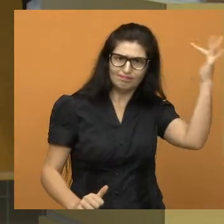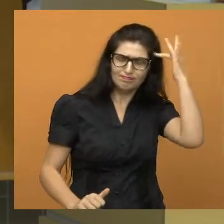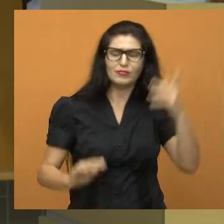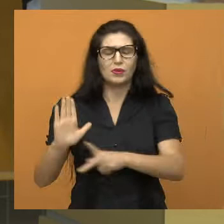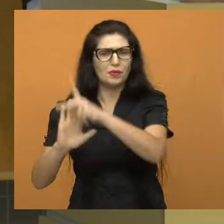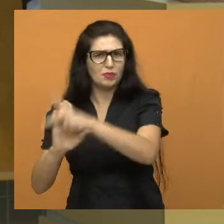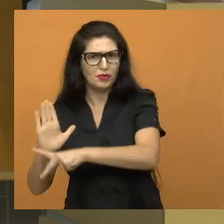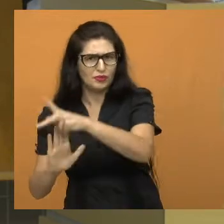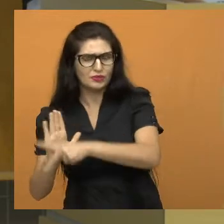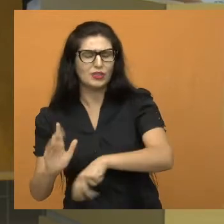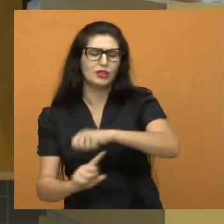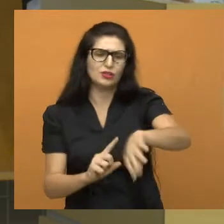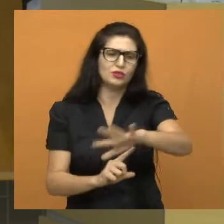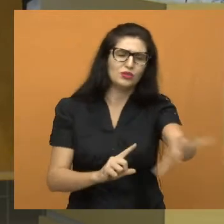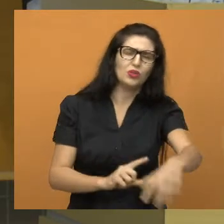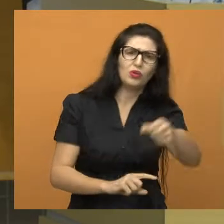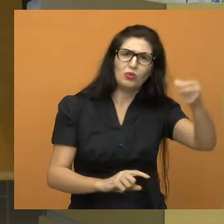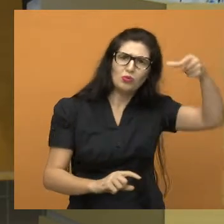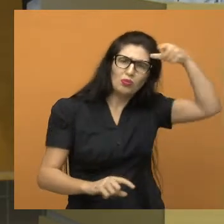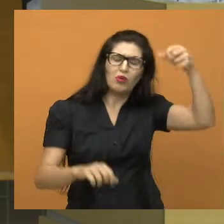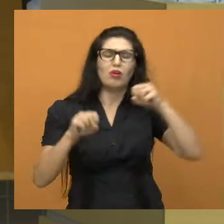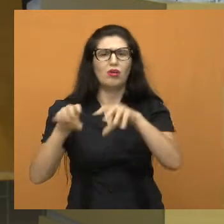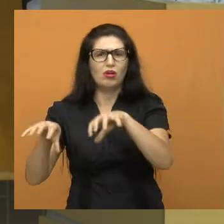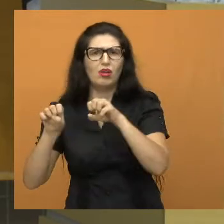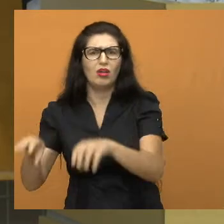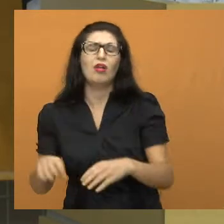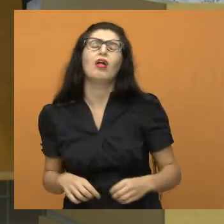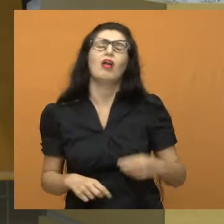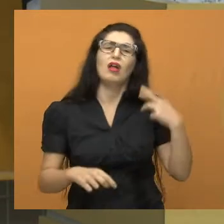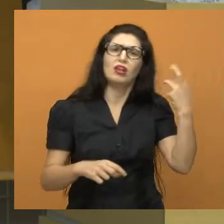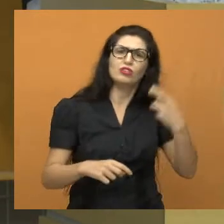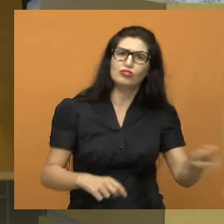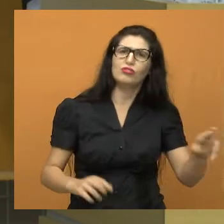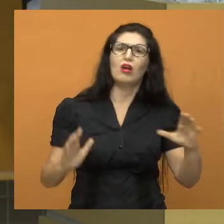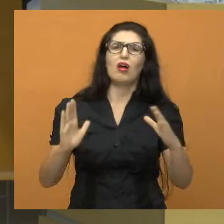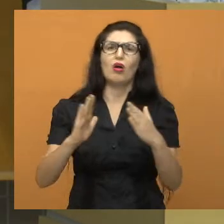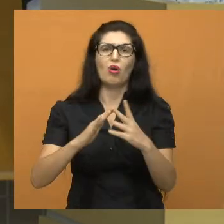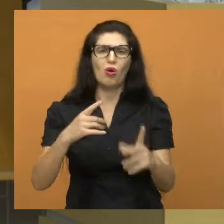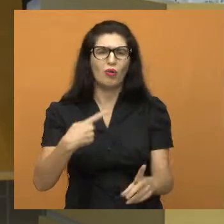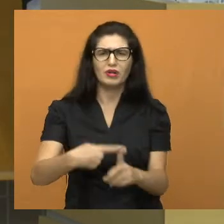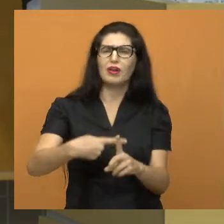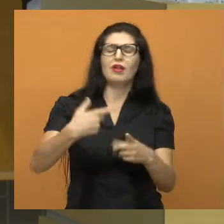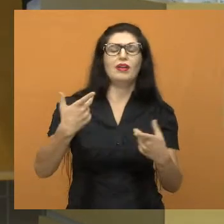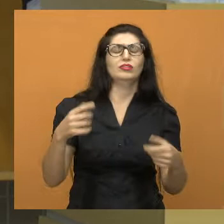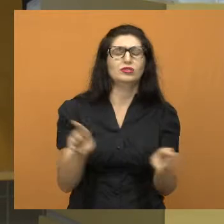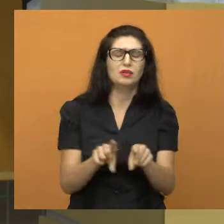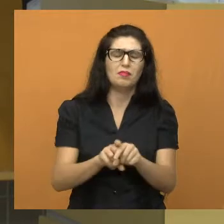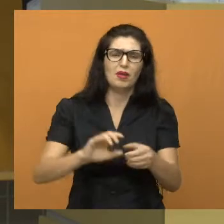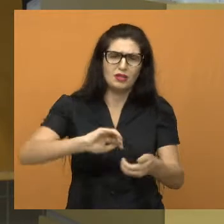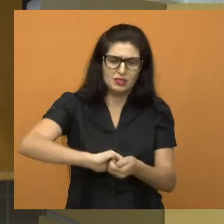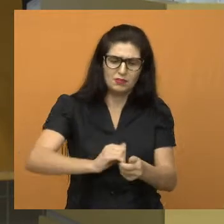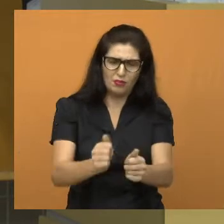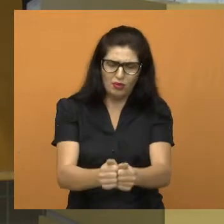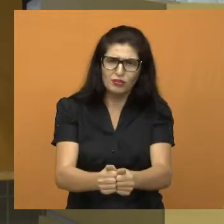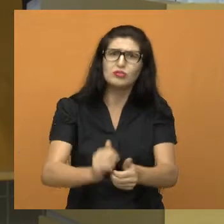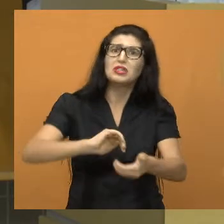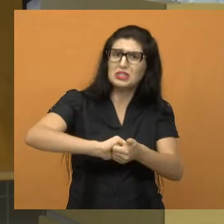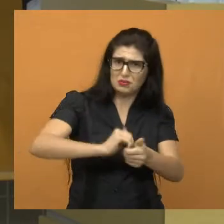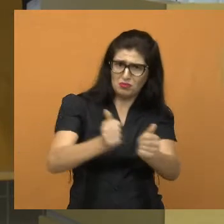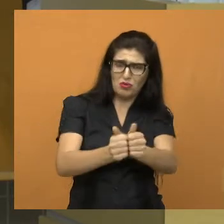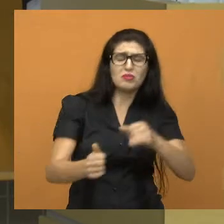sociais, educacionais, culturais, religiosos e esportivos. O esporte é uma importante ferramenta do